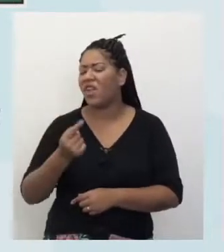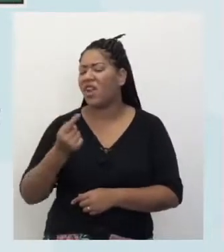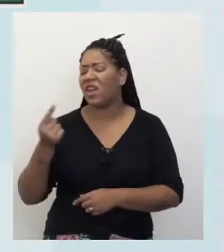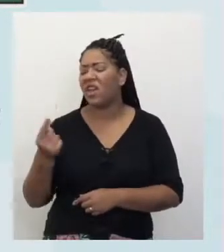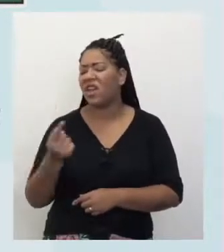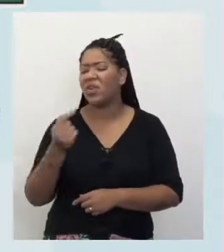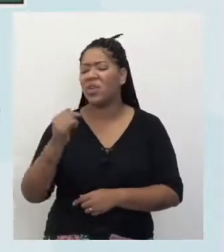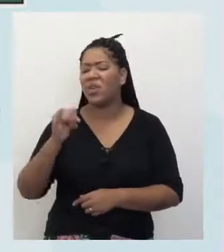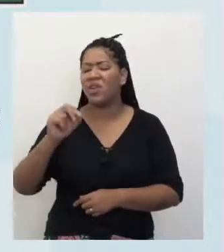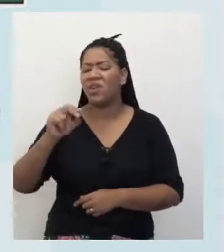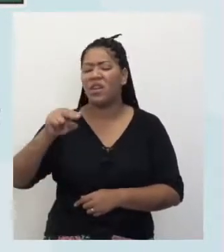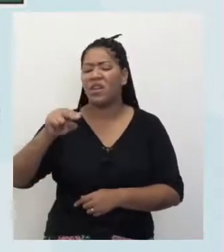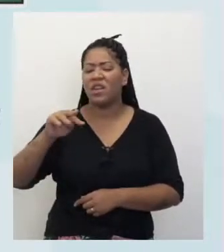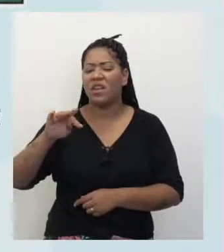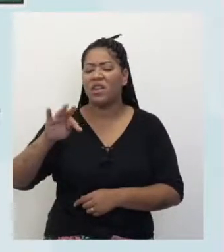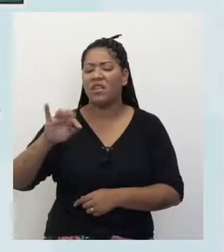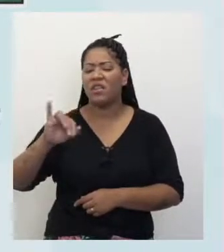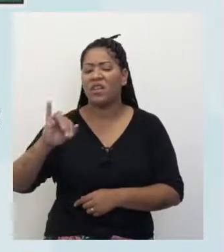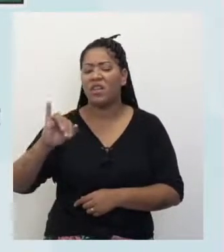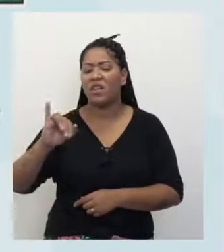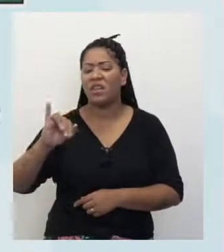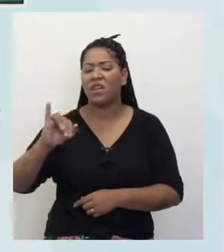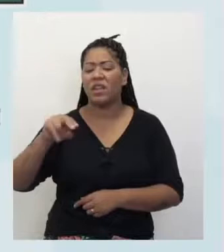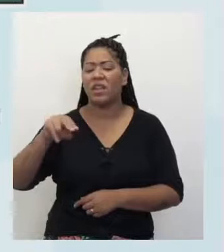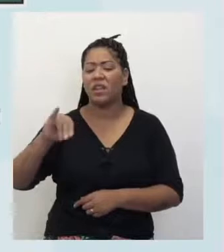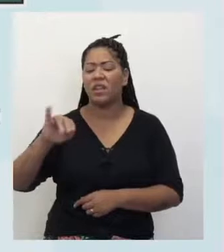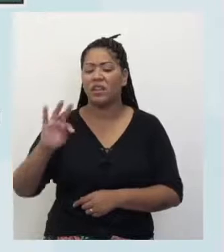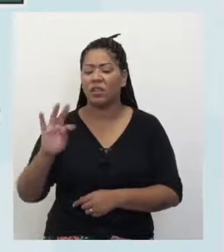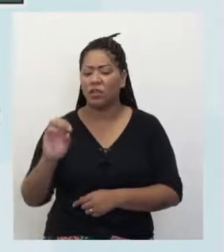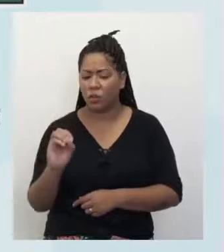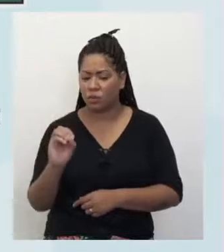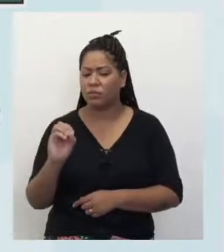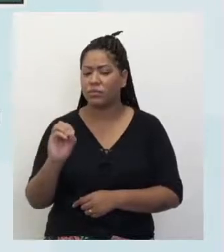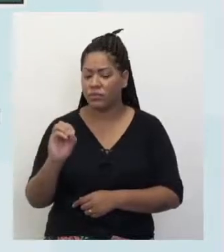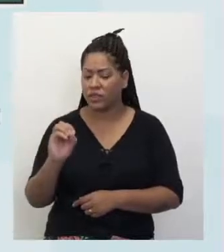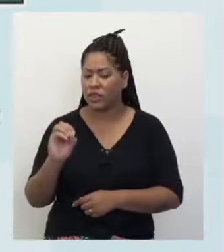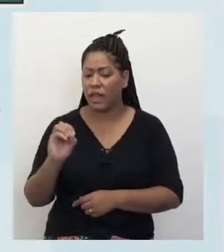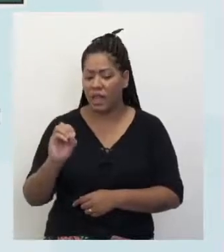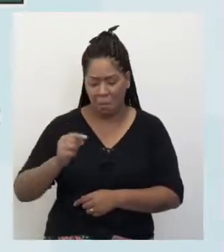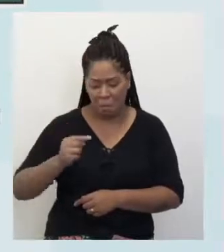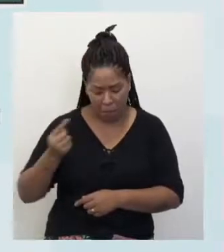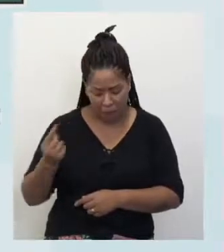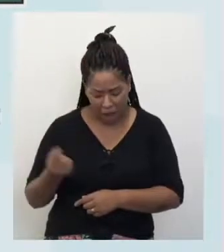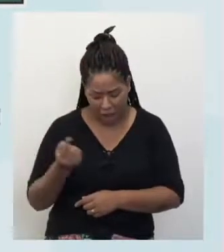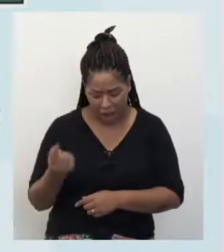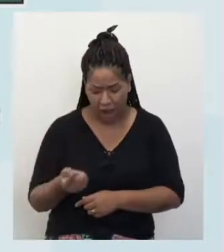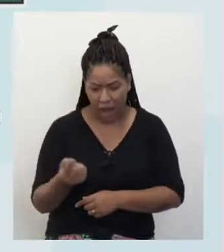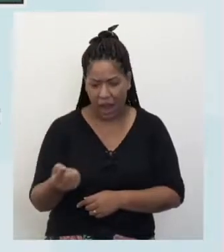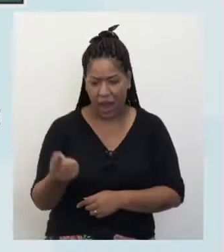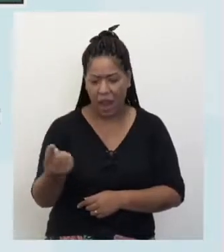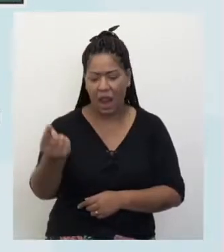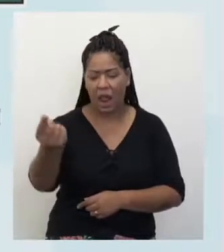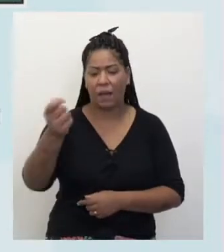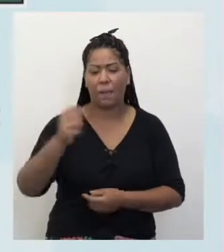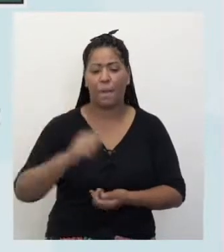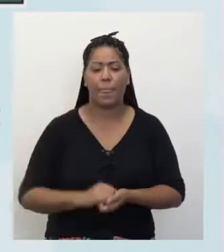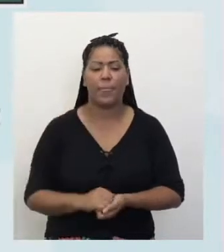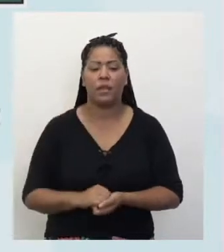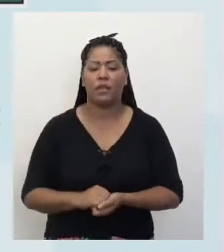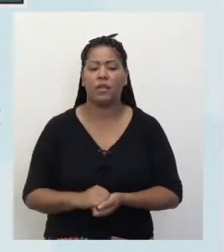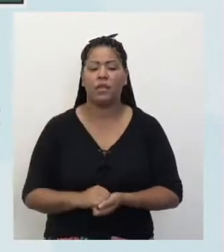né? Que nesse caso aqui tem essa ideia de prolongar, então ele junto com